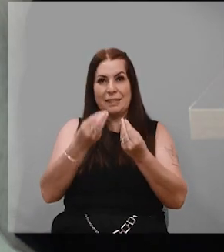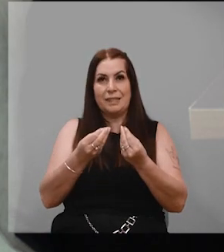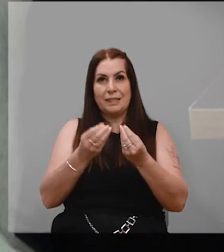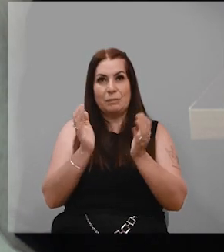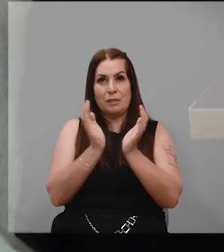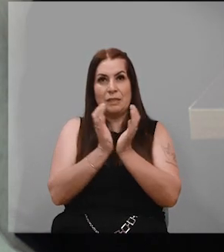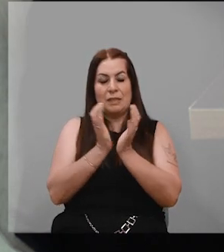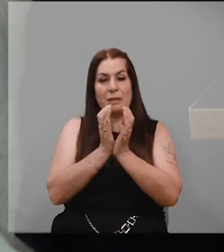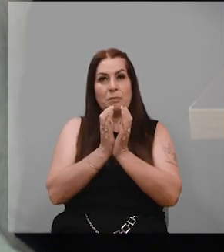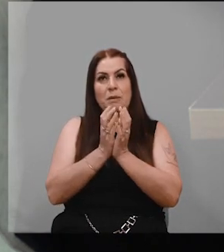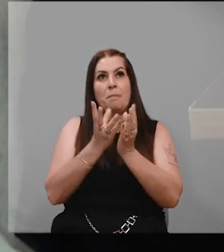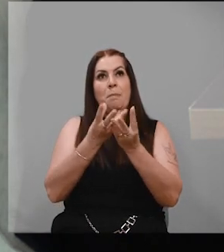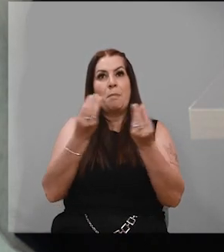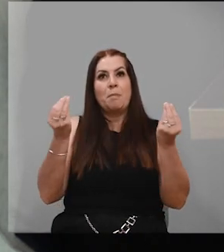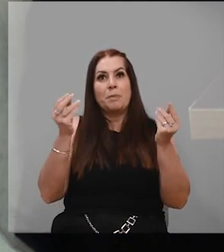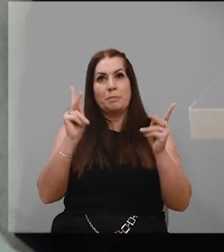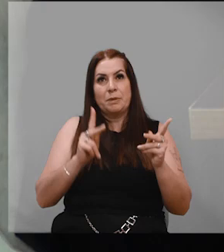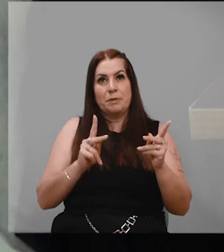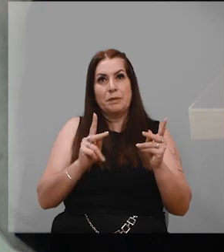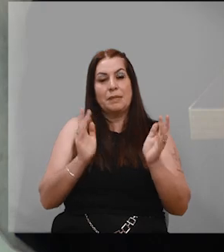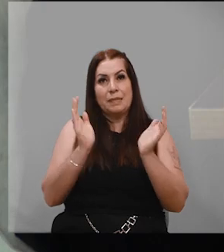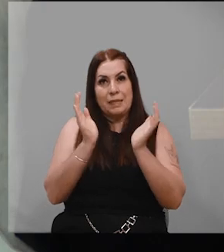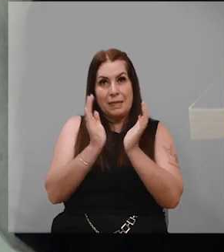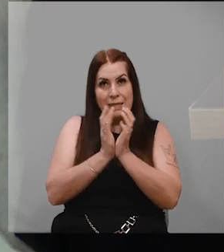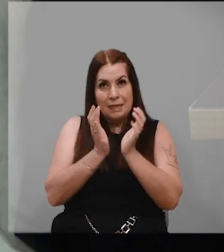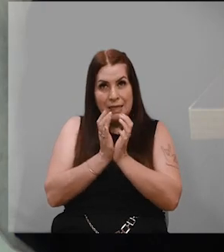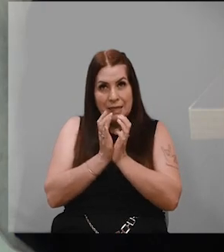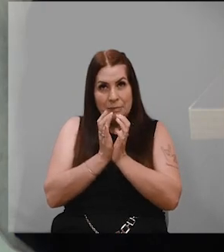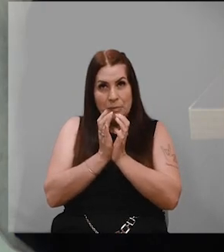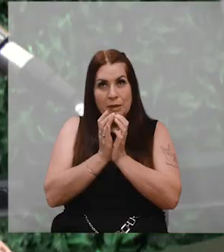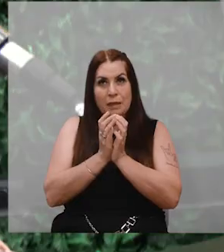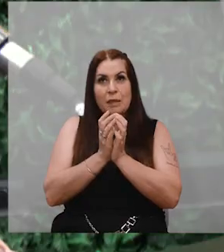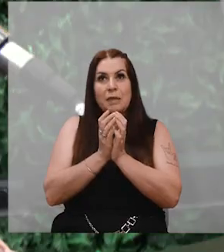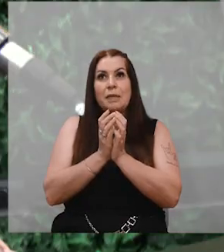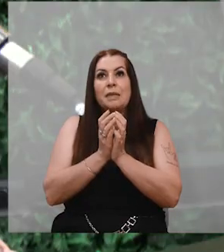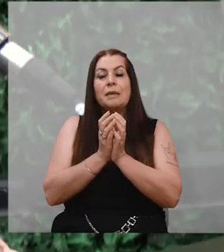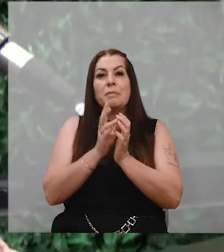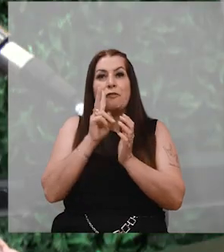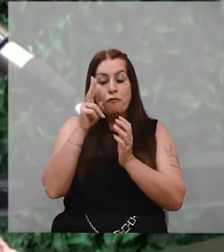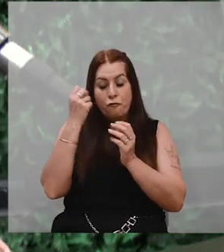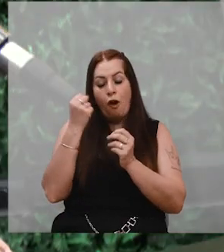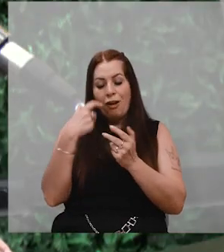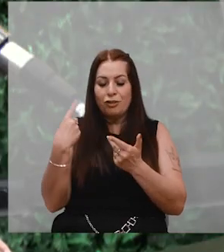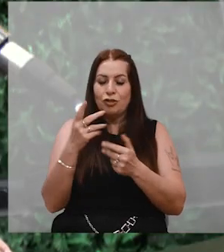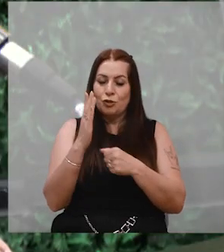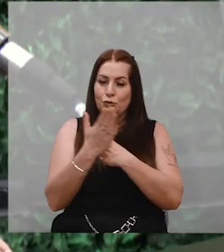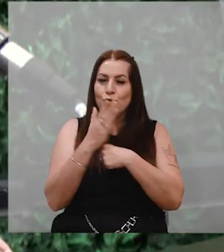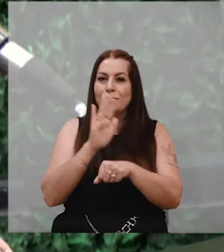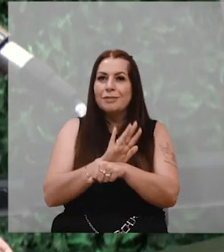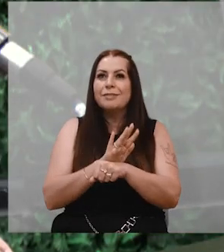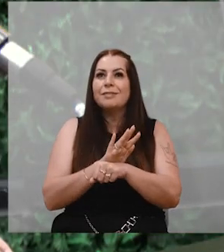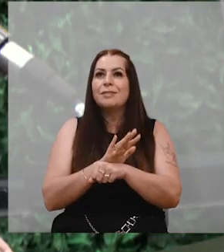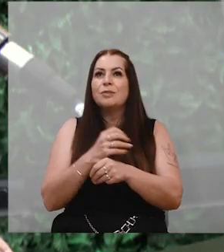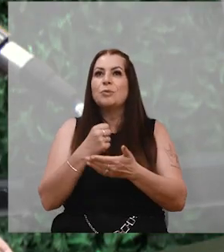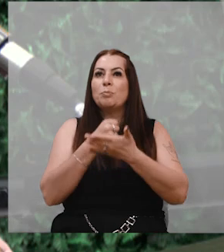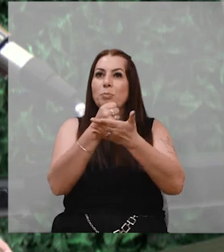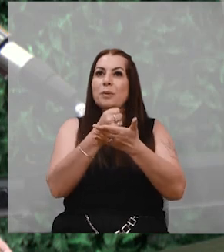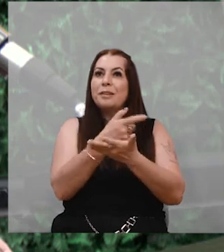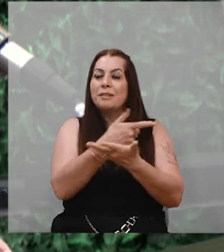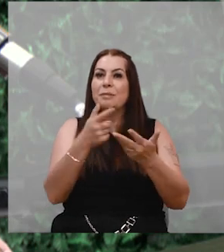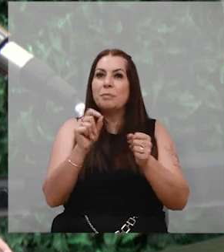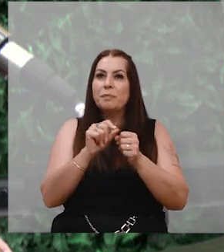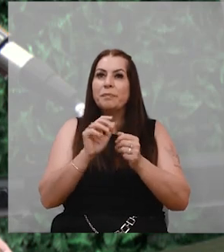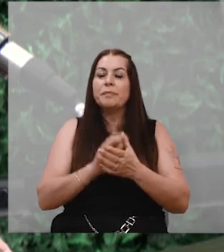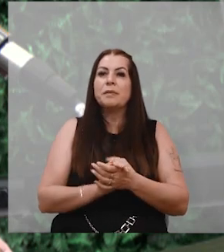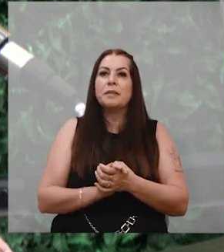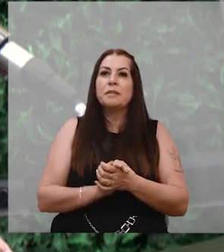porque a equipe é grande, né? Equipe grande. A equipe não é tão grande, mas ela é forte, né? E aí, um apoia o outro para